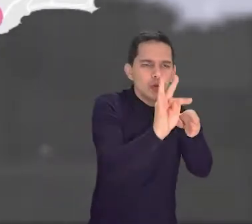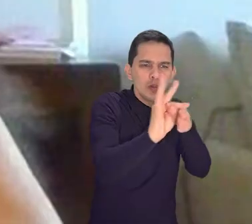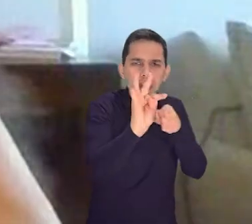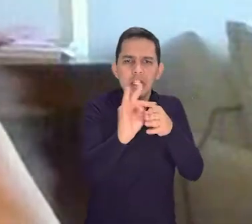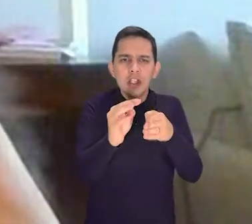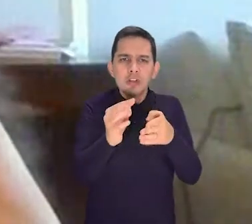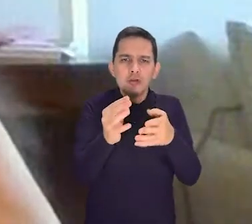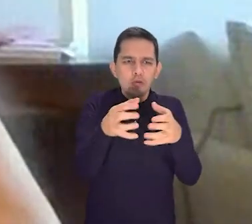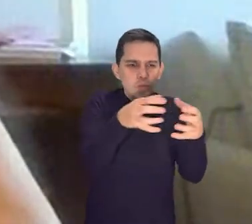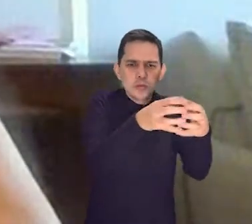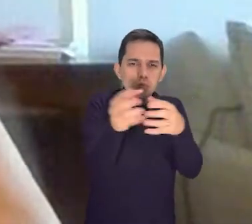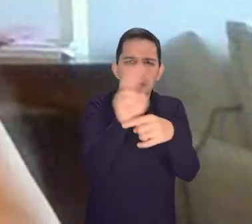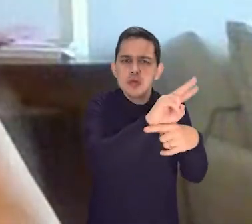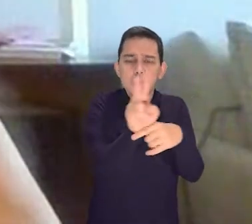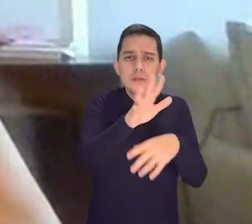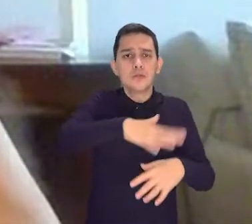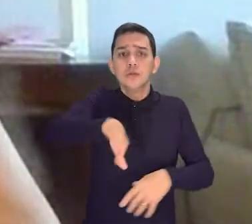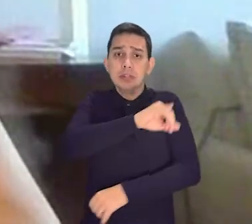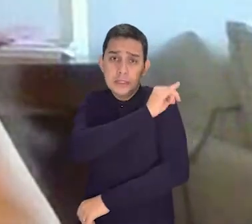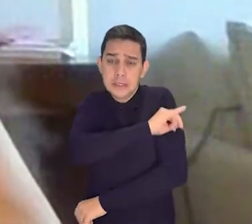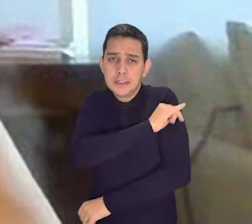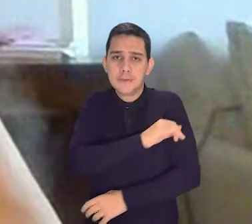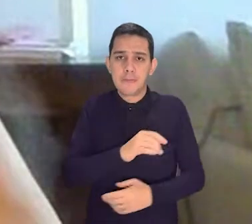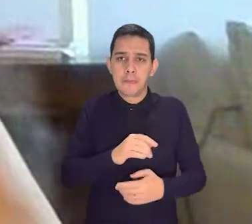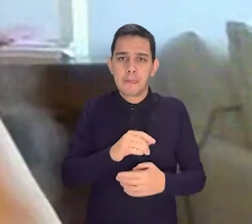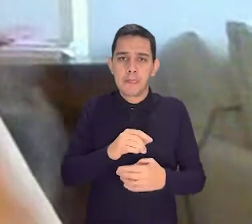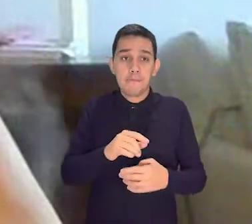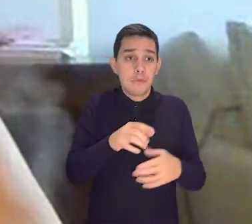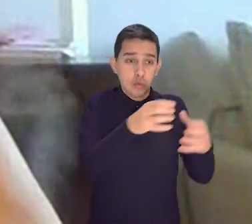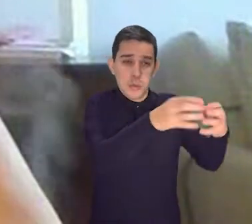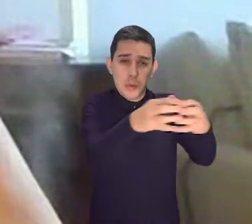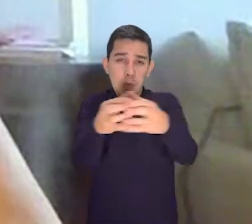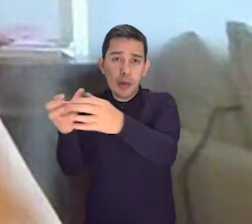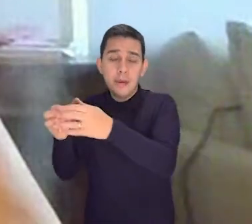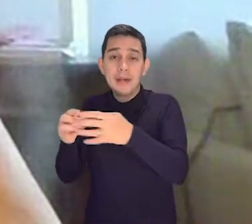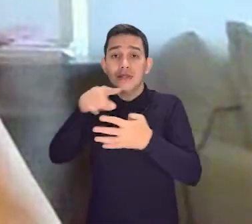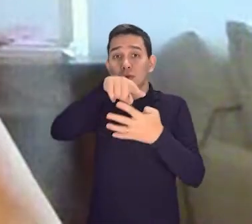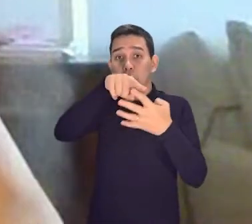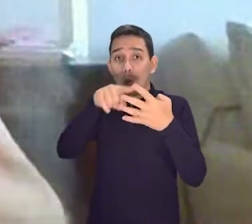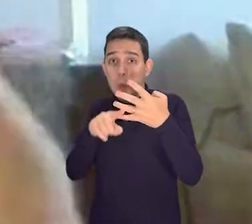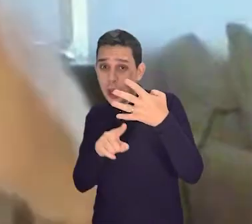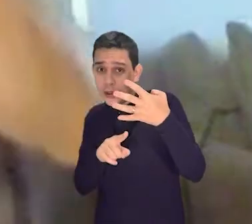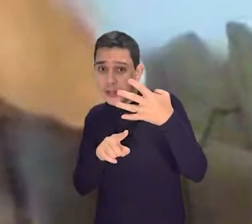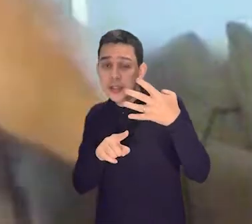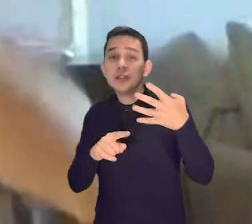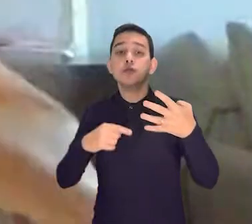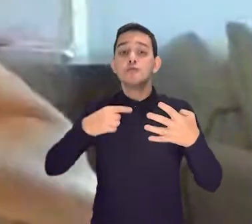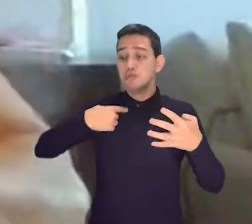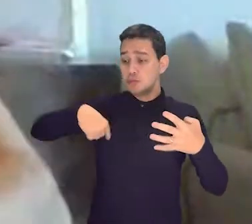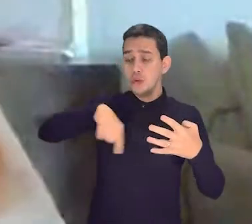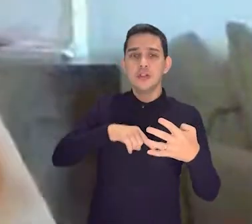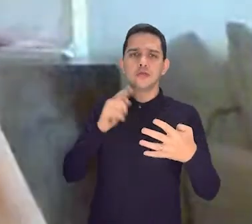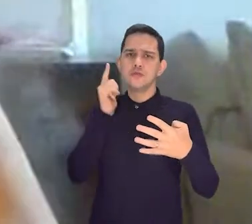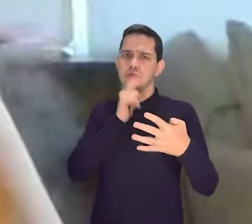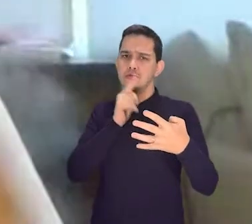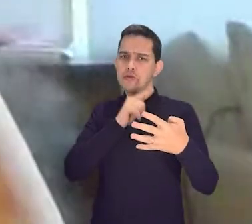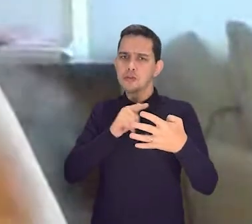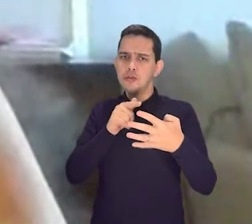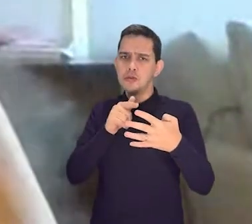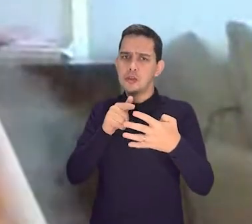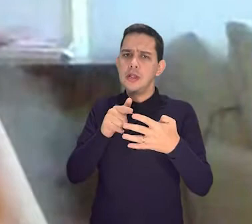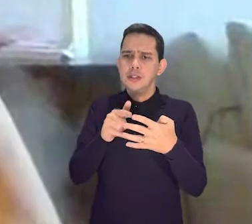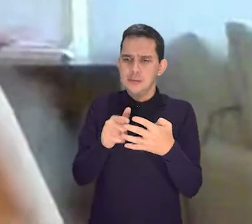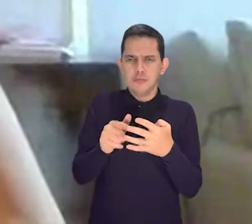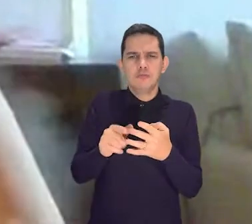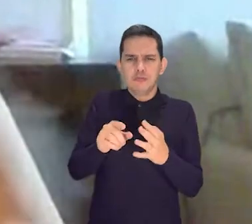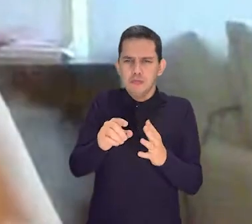precária. Em relação a 4 deles, nós conseguimos entabular um termo de